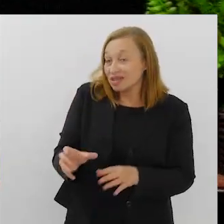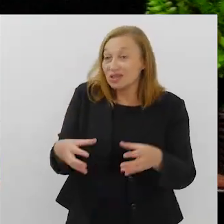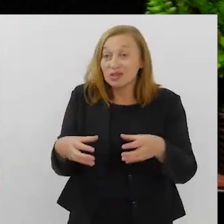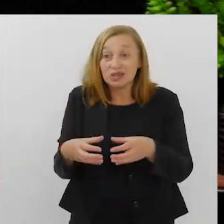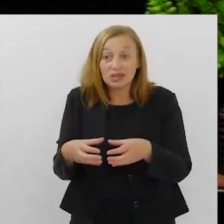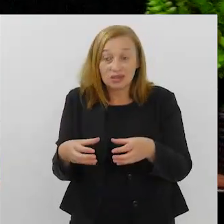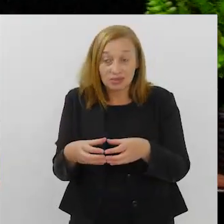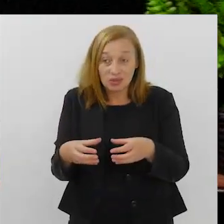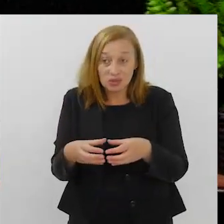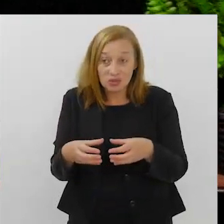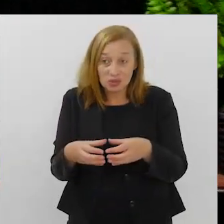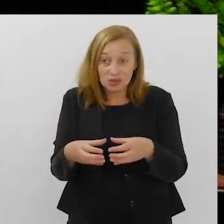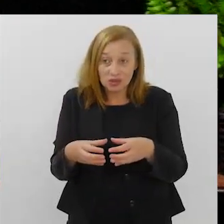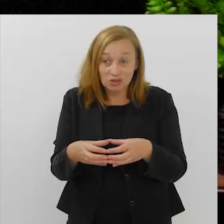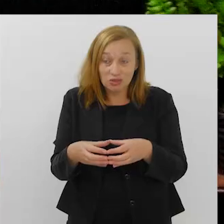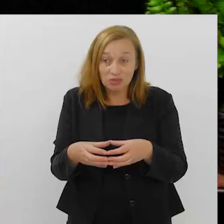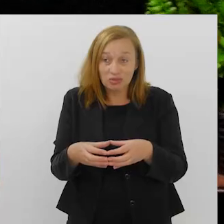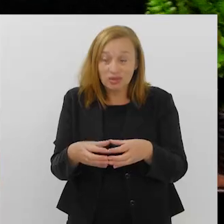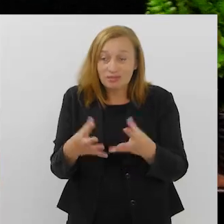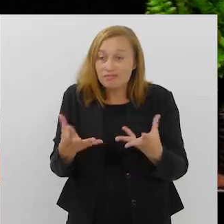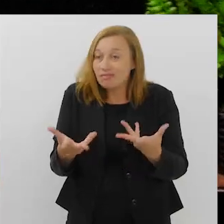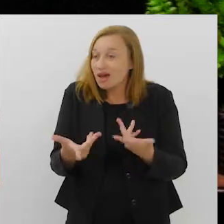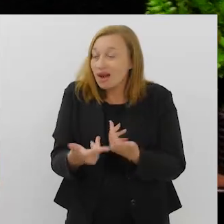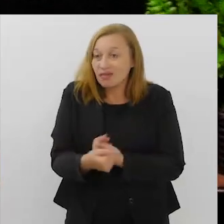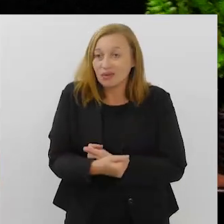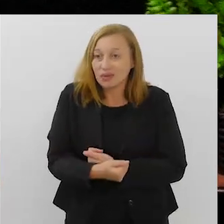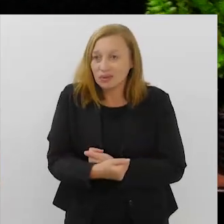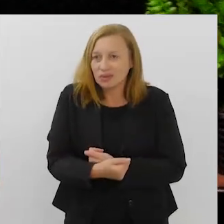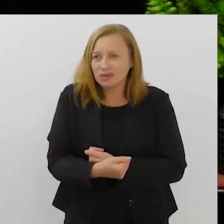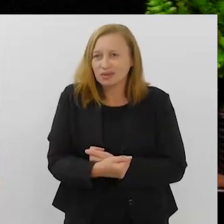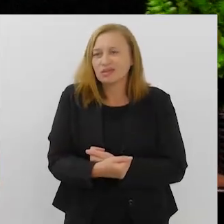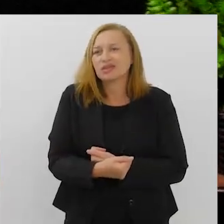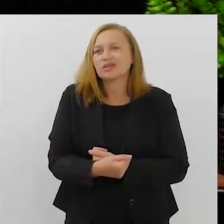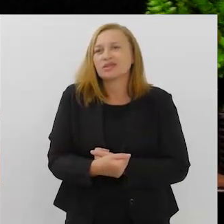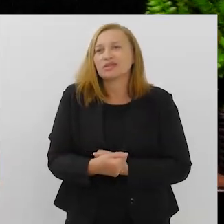que é encantador e que